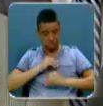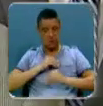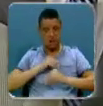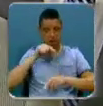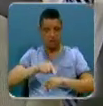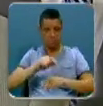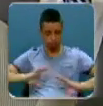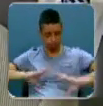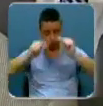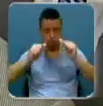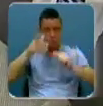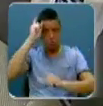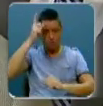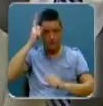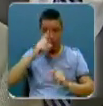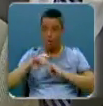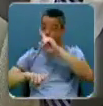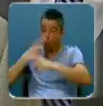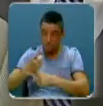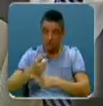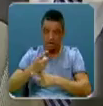a progressão é diferente, os bombeiros sapadores têm